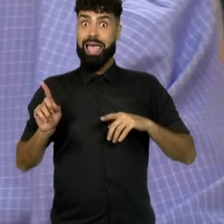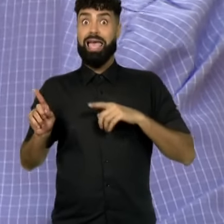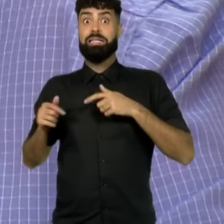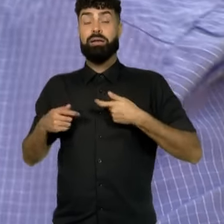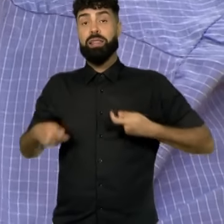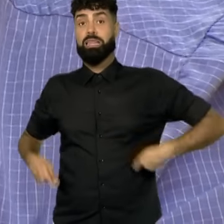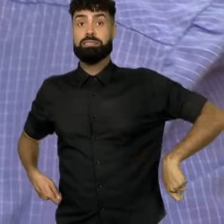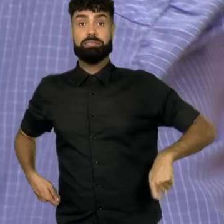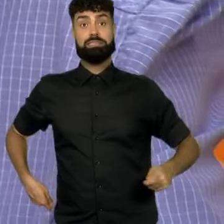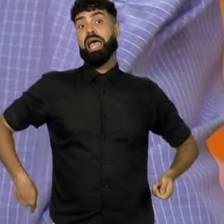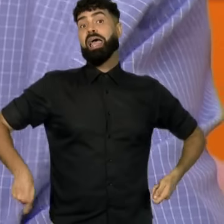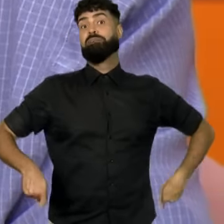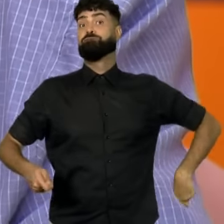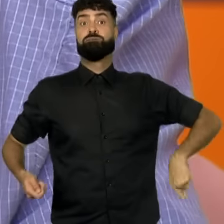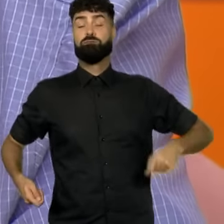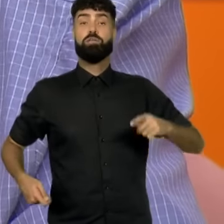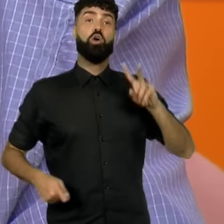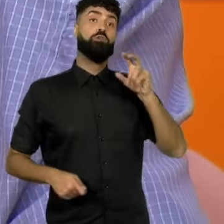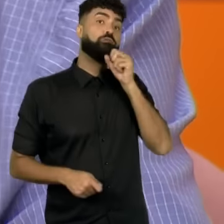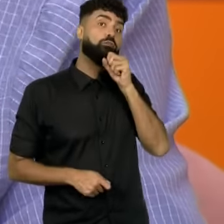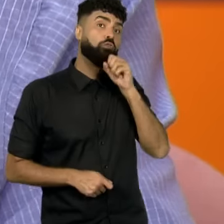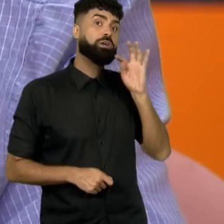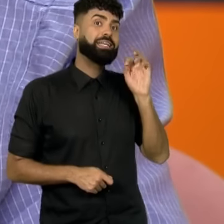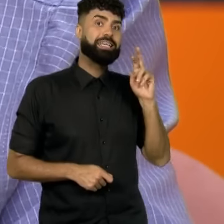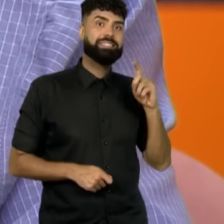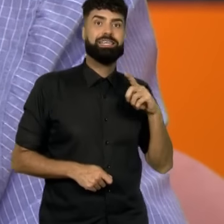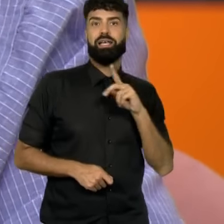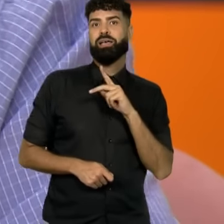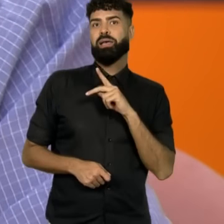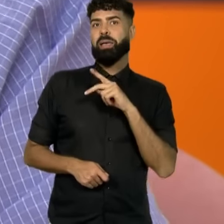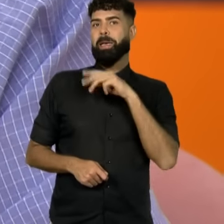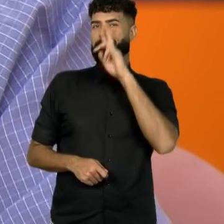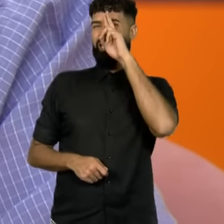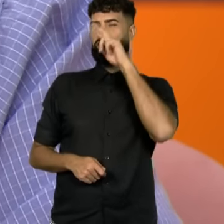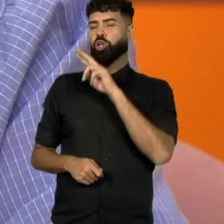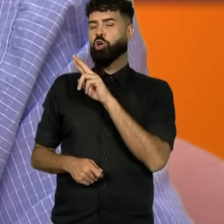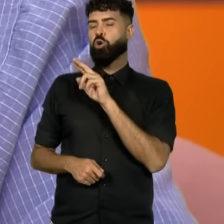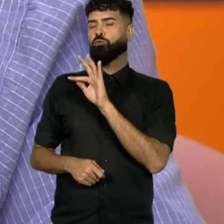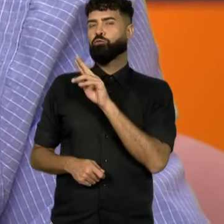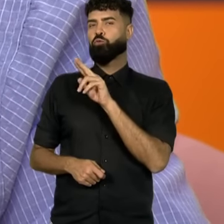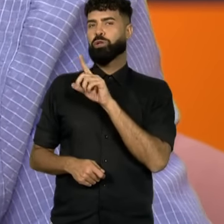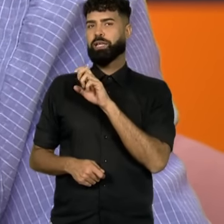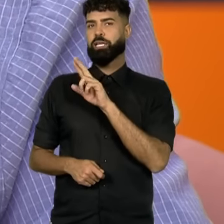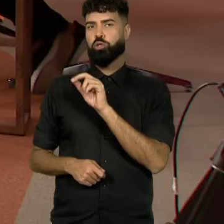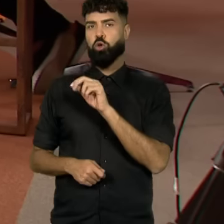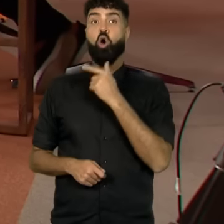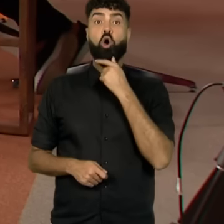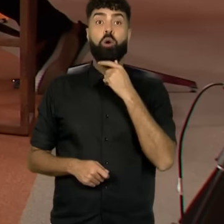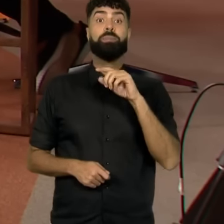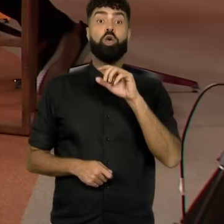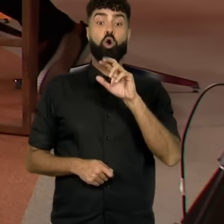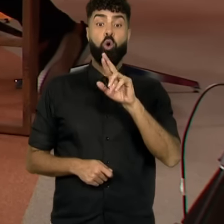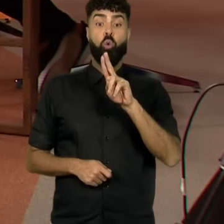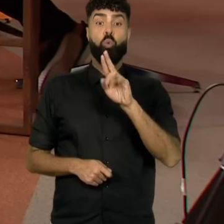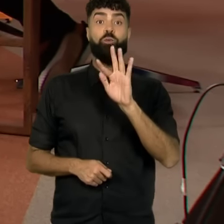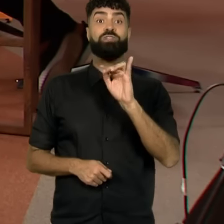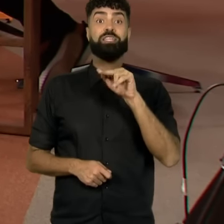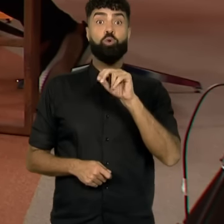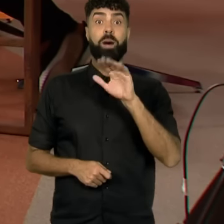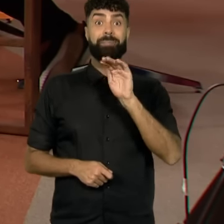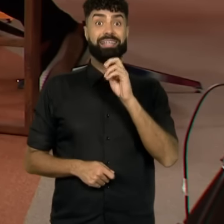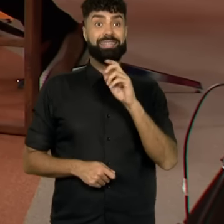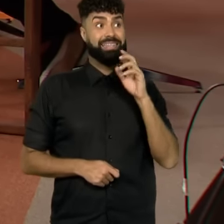com a vovó Tereza, mãe de mestre fuleiro, seu Rufino, um dos fundadores da Portela. Né? E é ali que nasceu